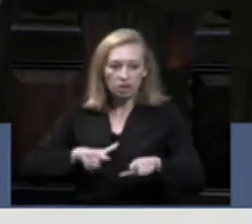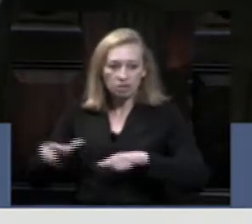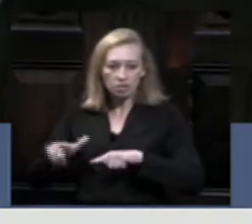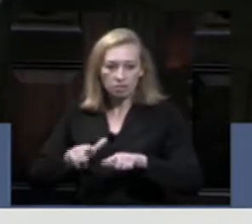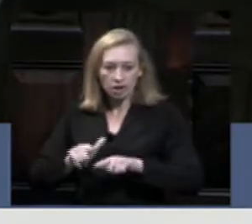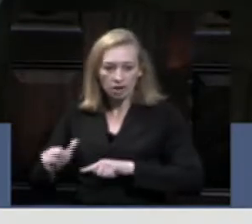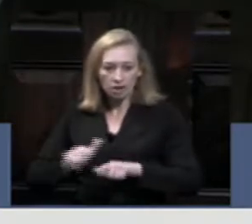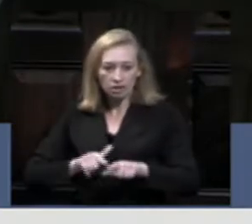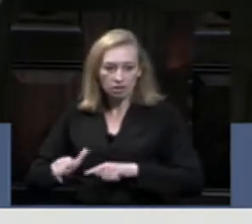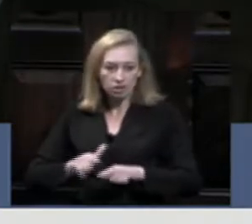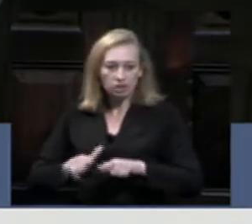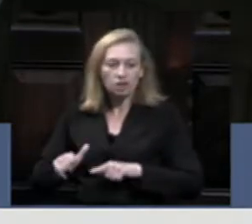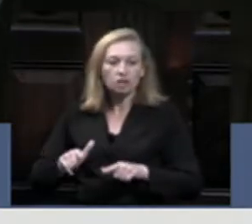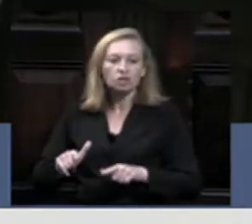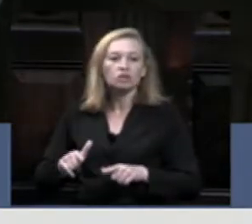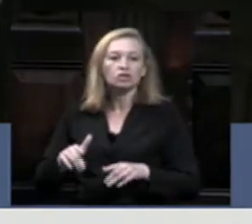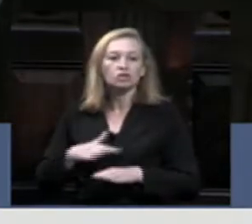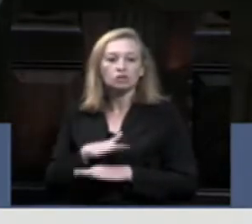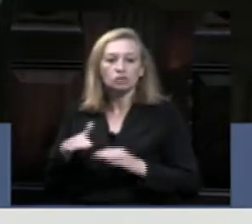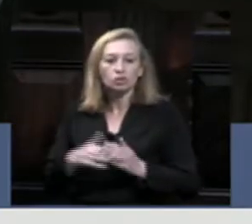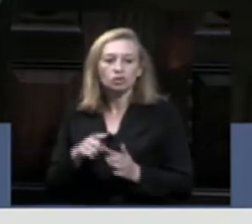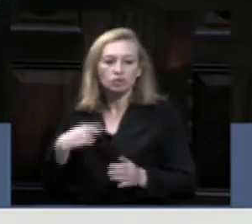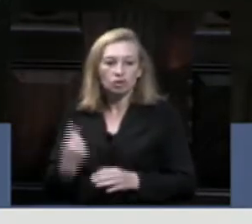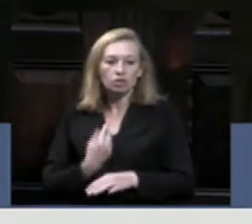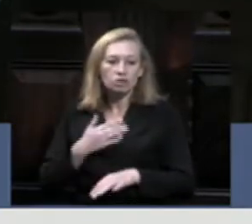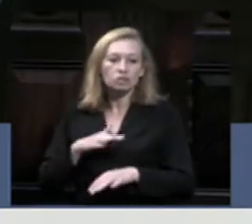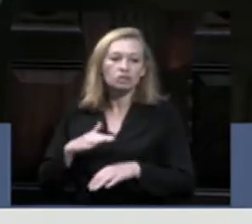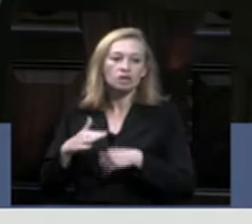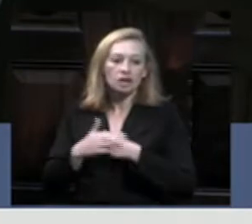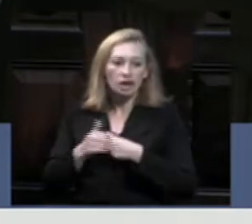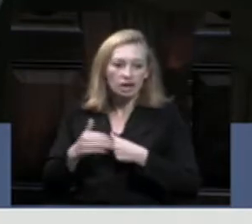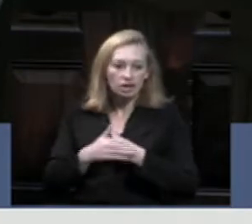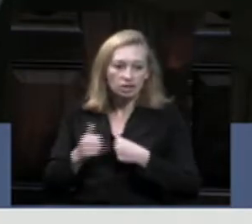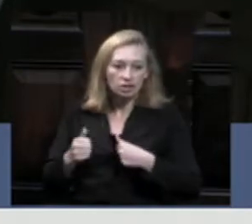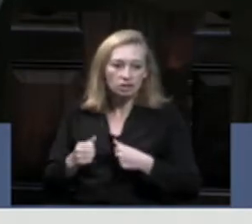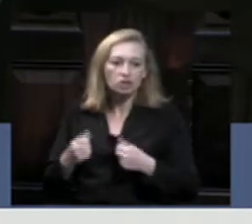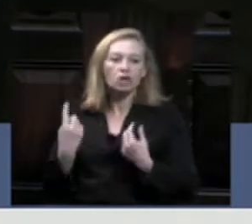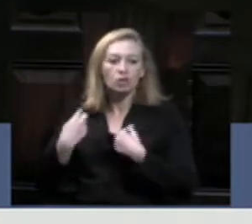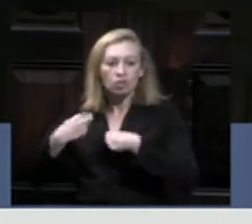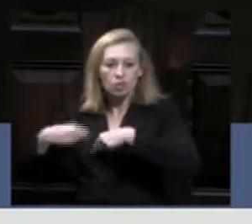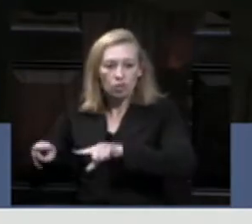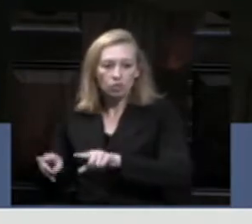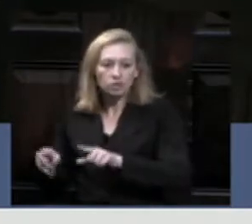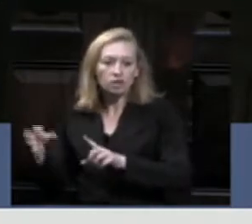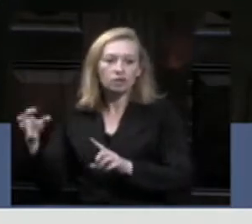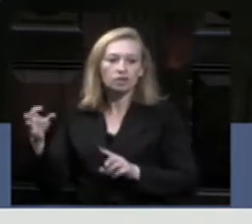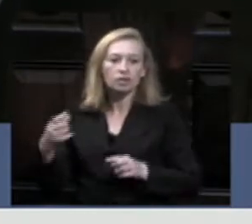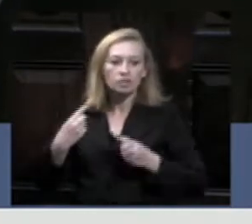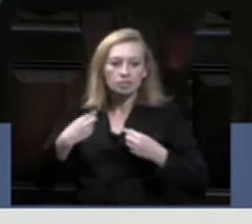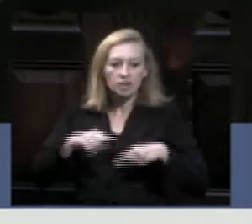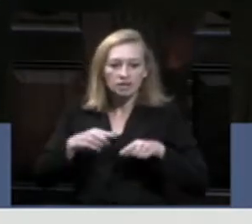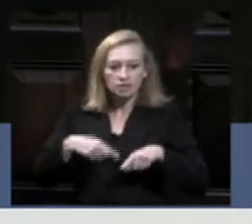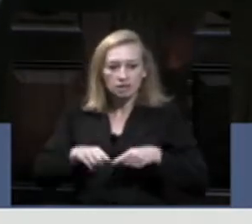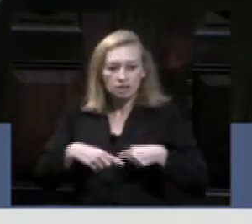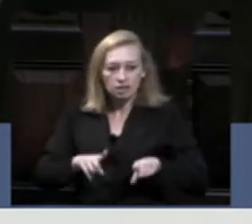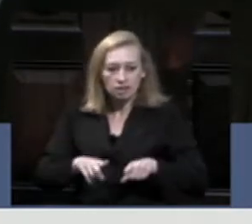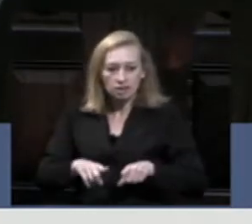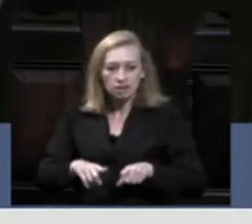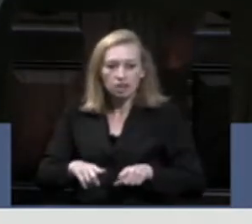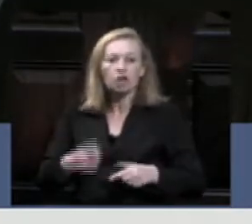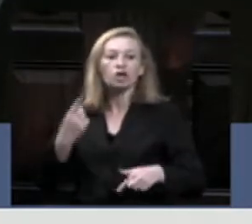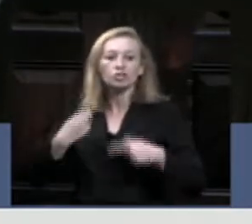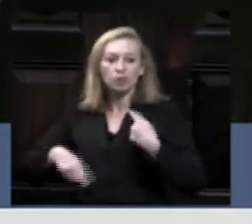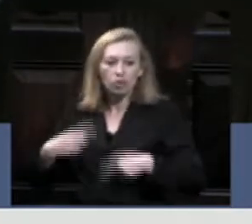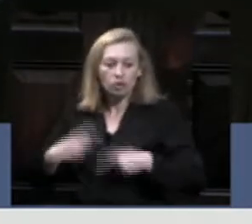Janeiro. Então, toda a nossa solidariedade e a nossa denúncia contra a perseguição covarde,